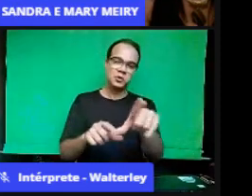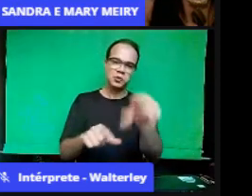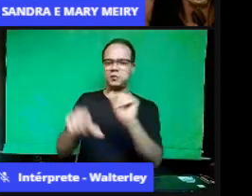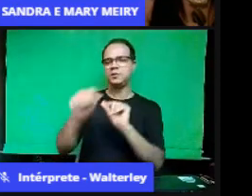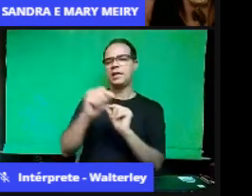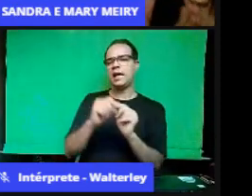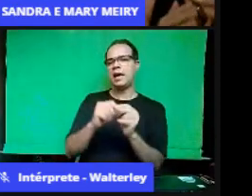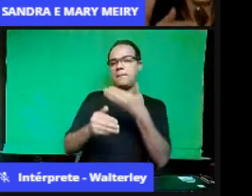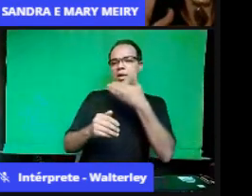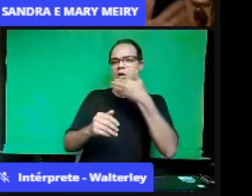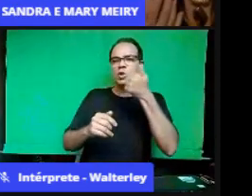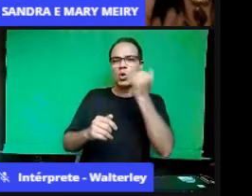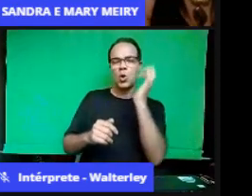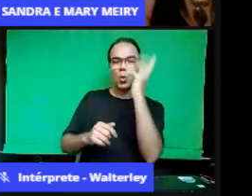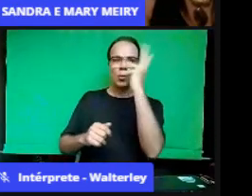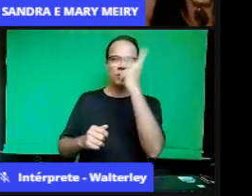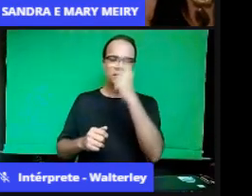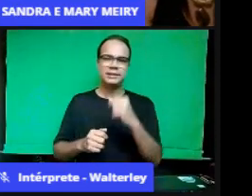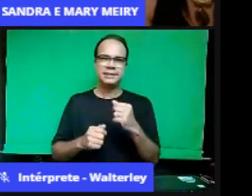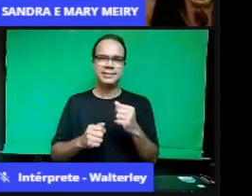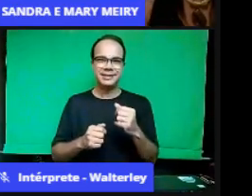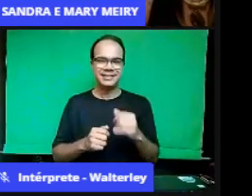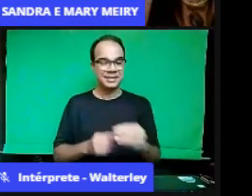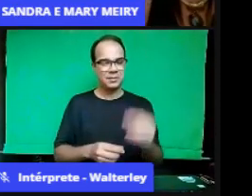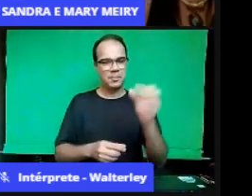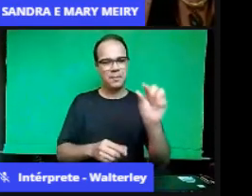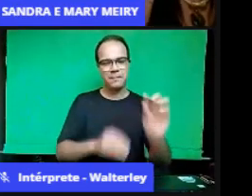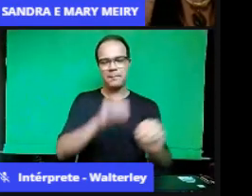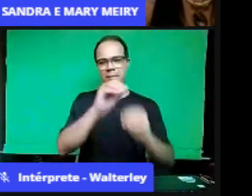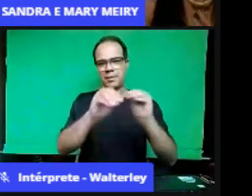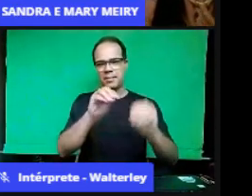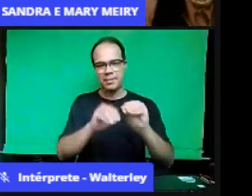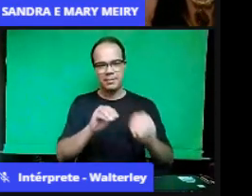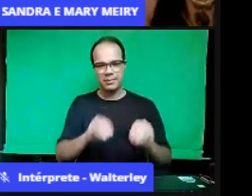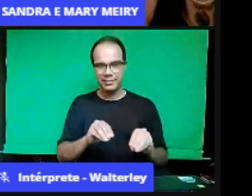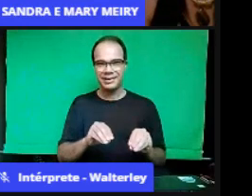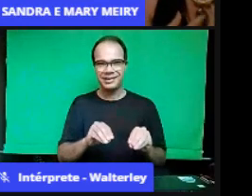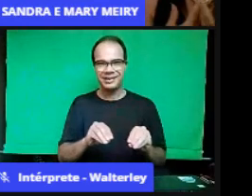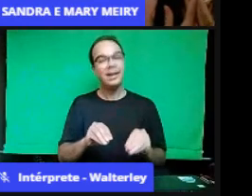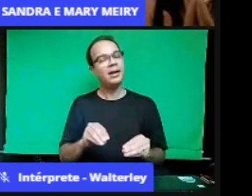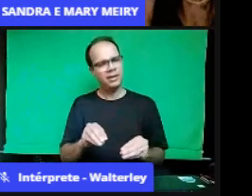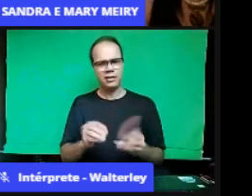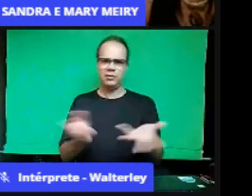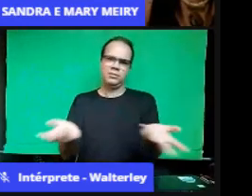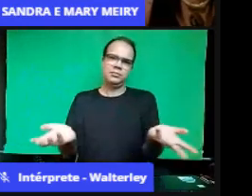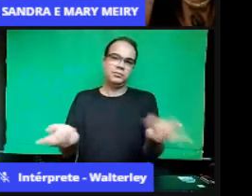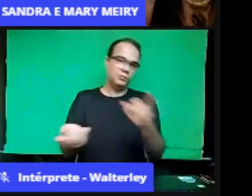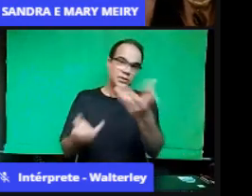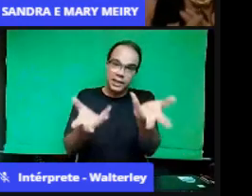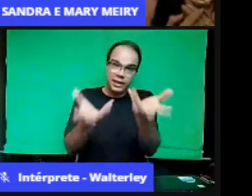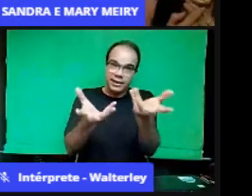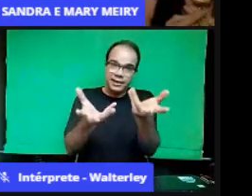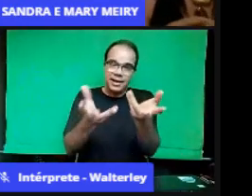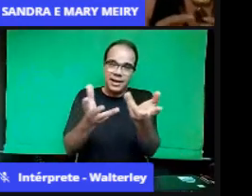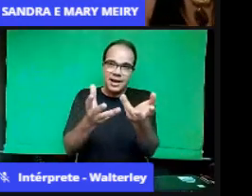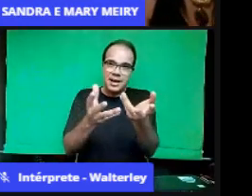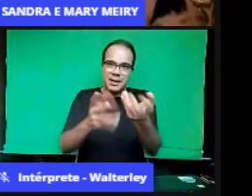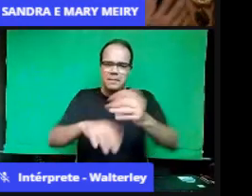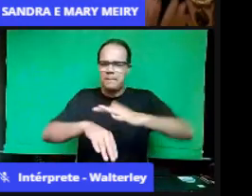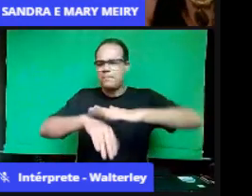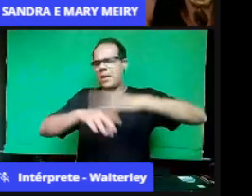atividades. É lógico que você quer colocar as situações mais bonitas, as atividades